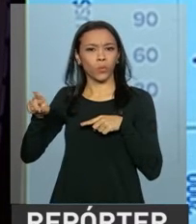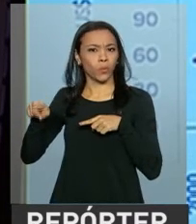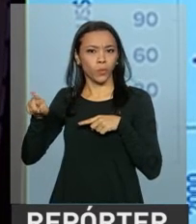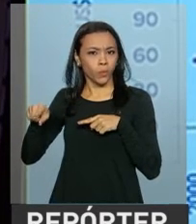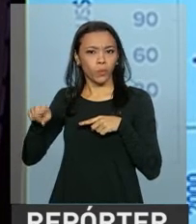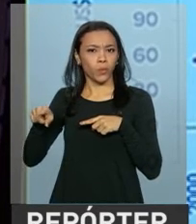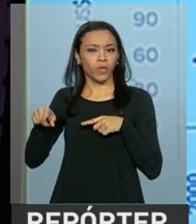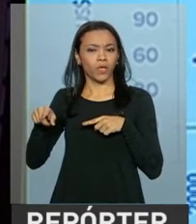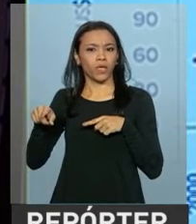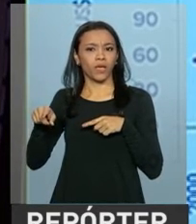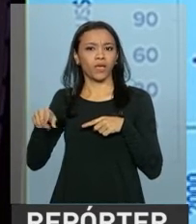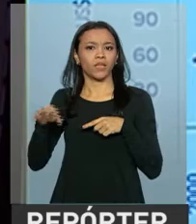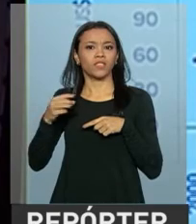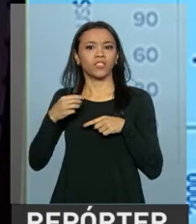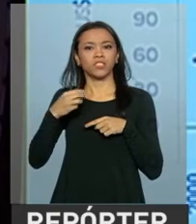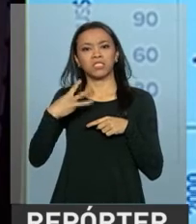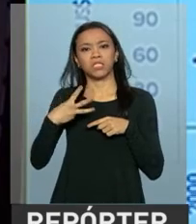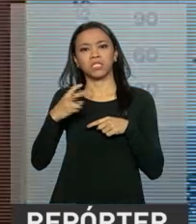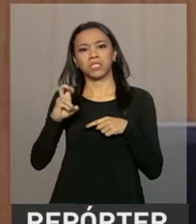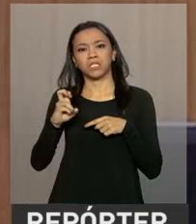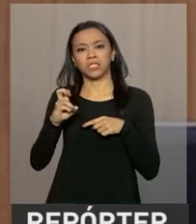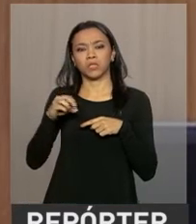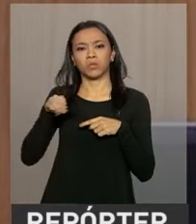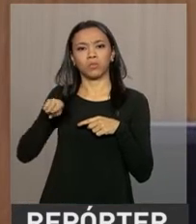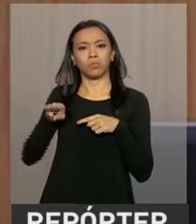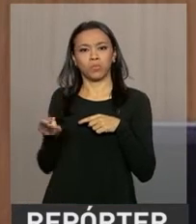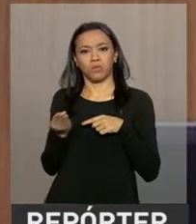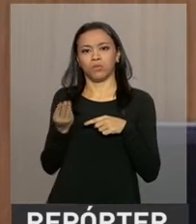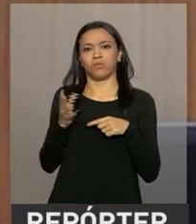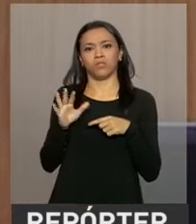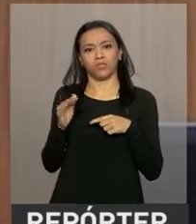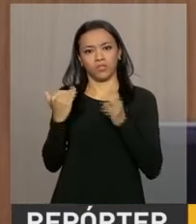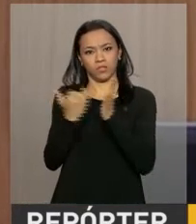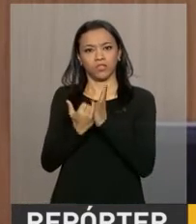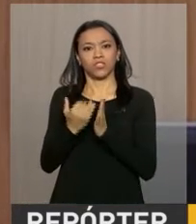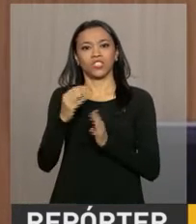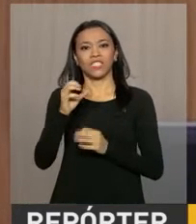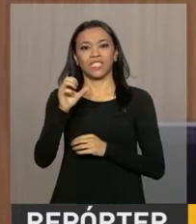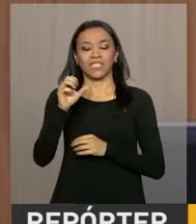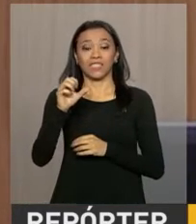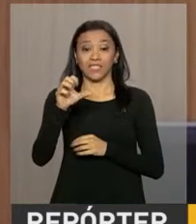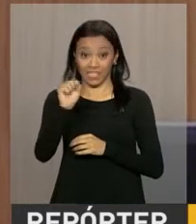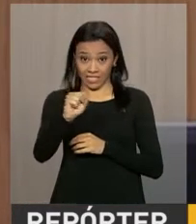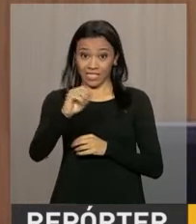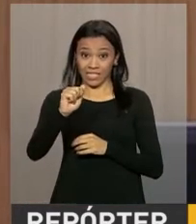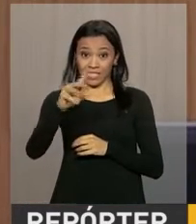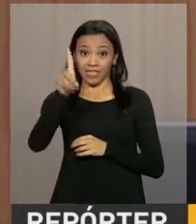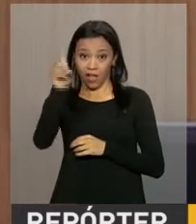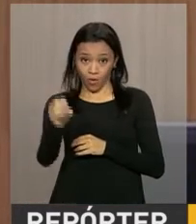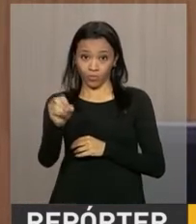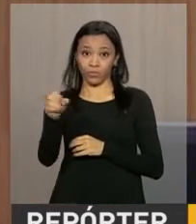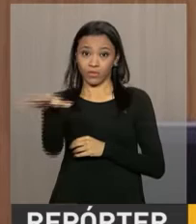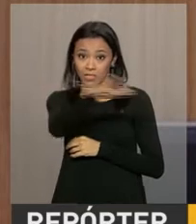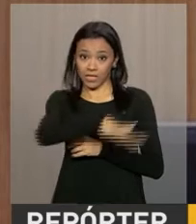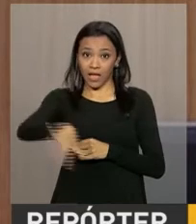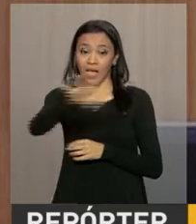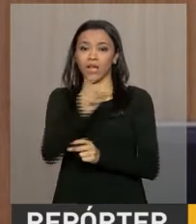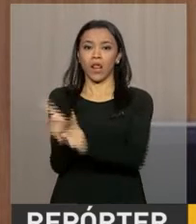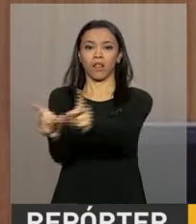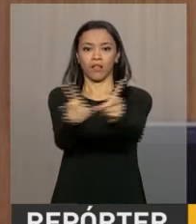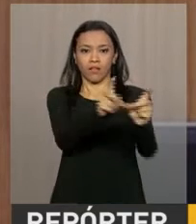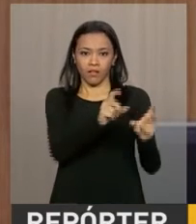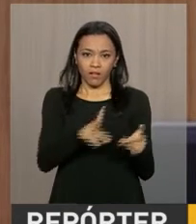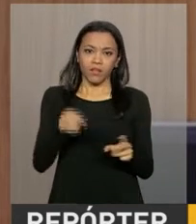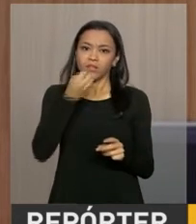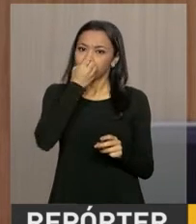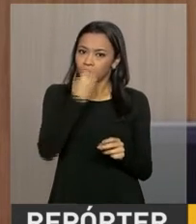chega a 2020 com 34, 35 bilhões de projeção de saldo comercial. São saldos bastante expressivos, né, ao longo de todos